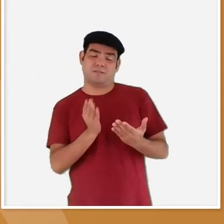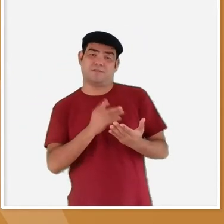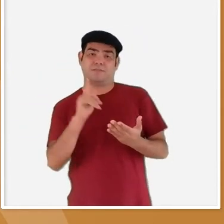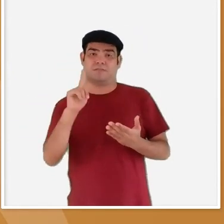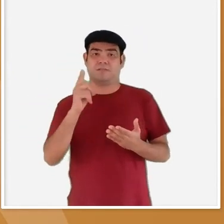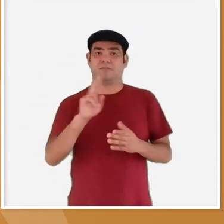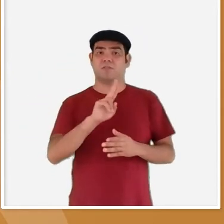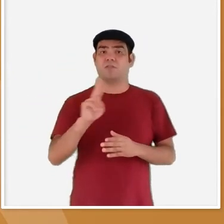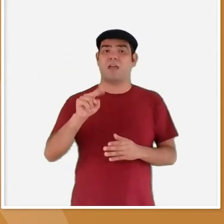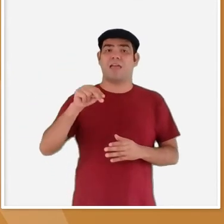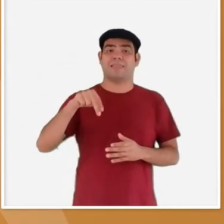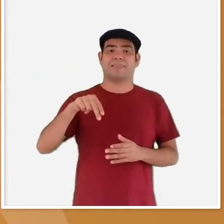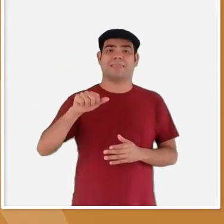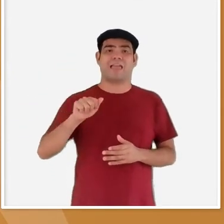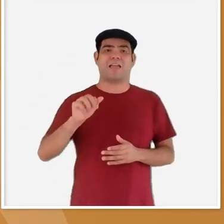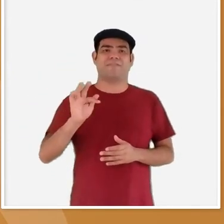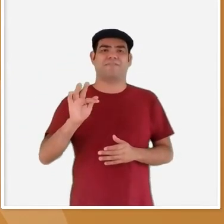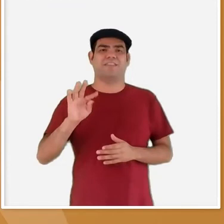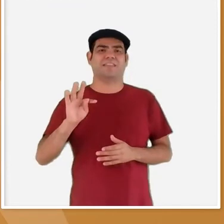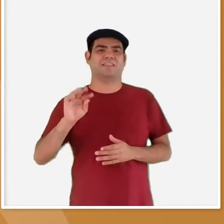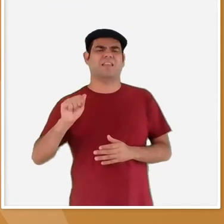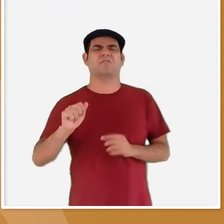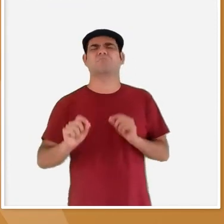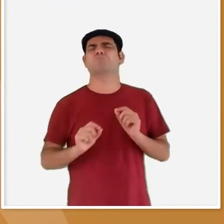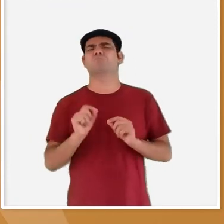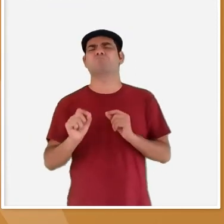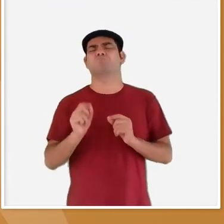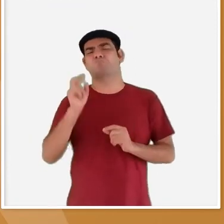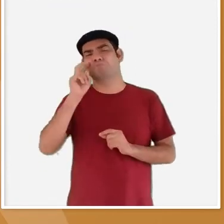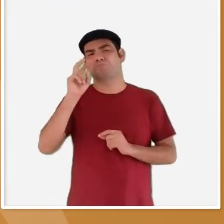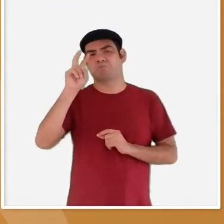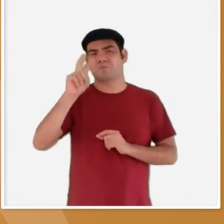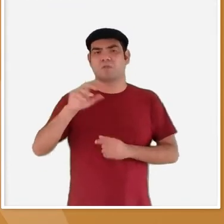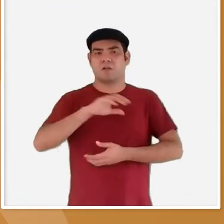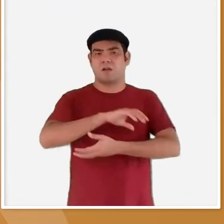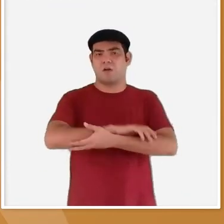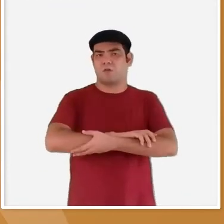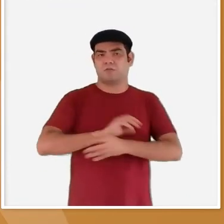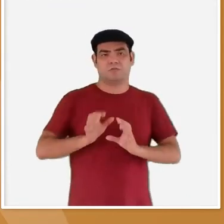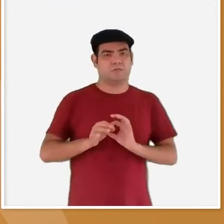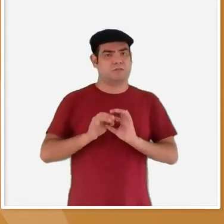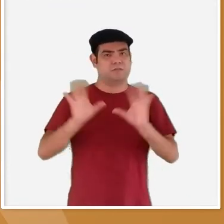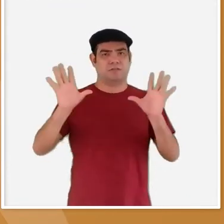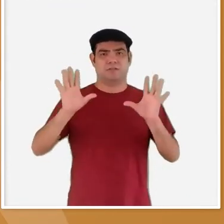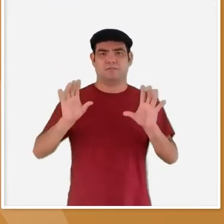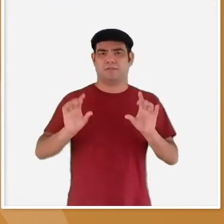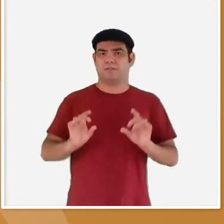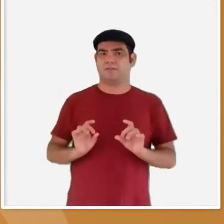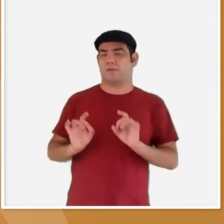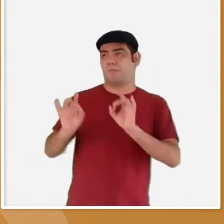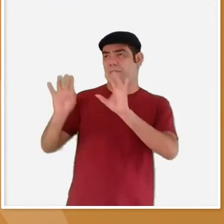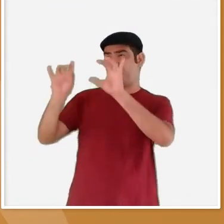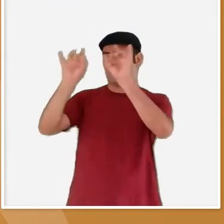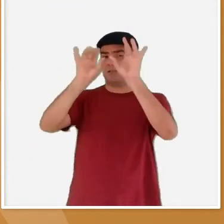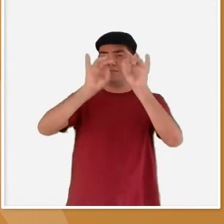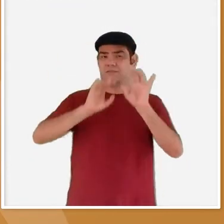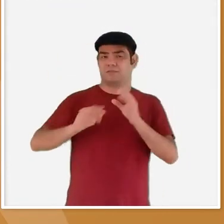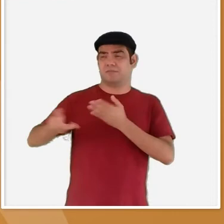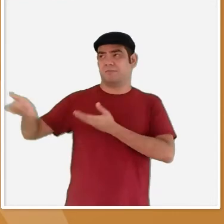que foi o NAFTA. Bora lá. Foi um acordo de livre comércio da América do Norte, tá? Ele foi